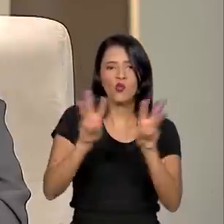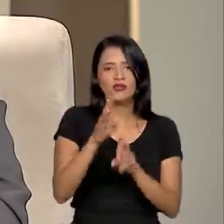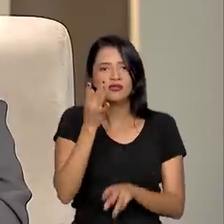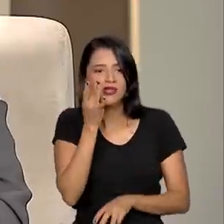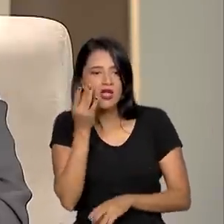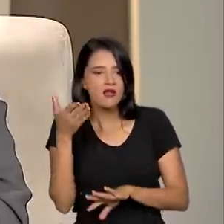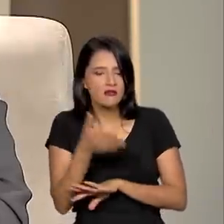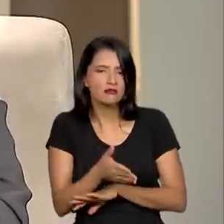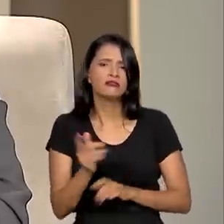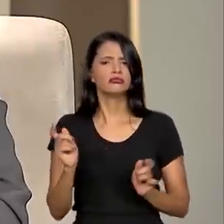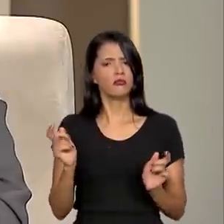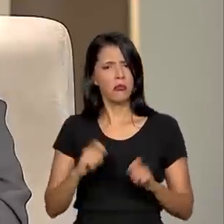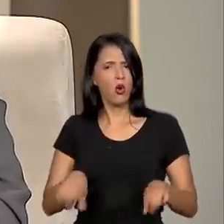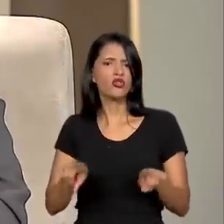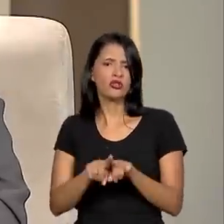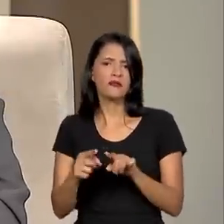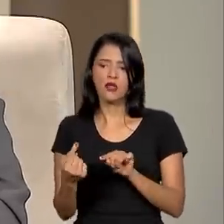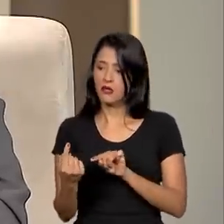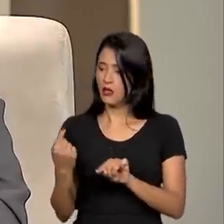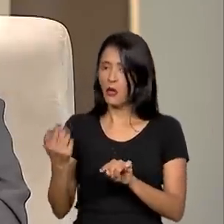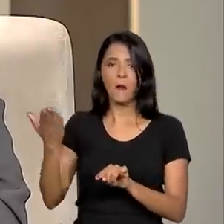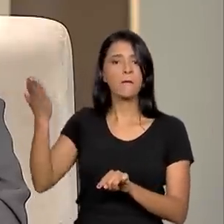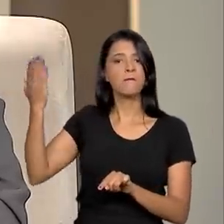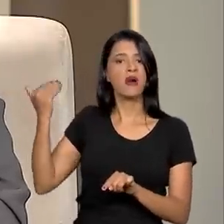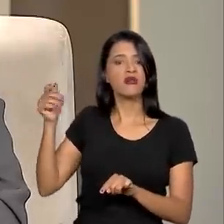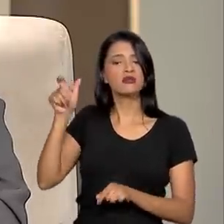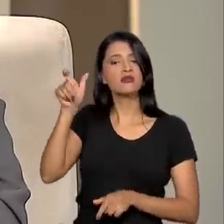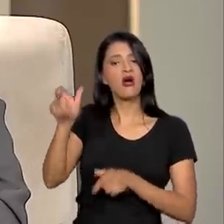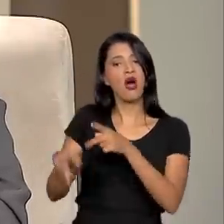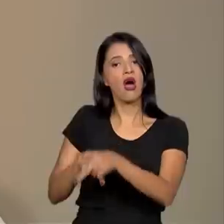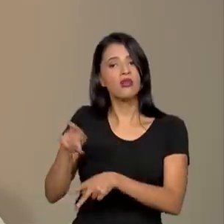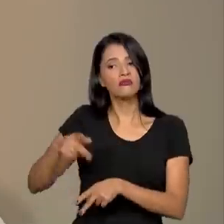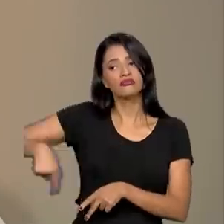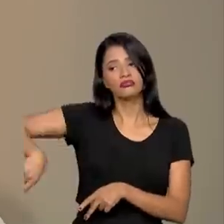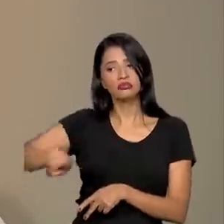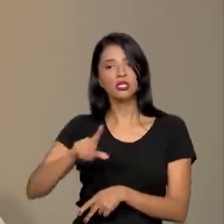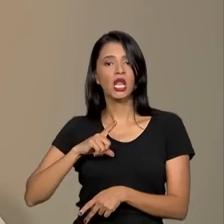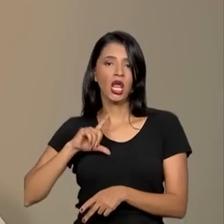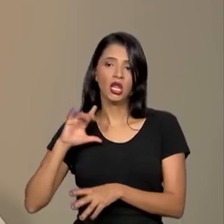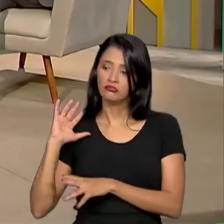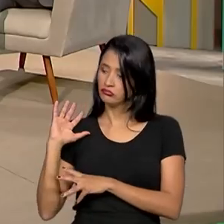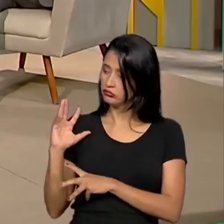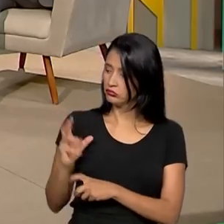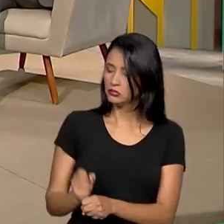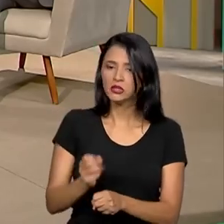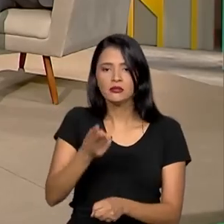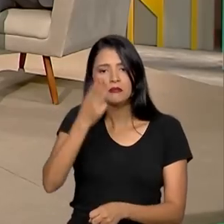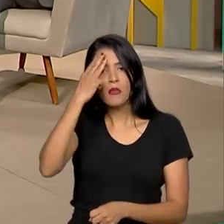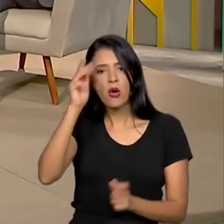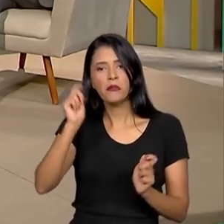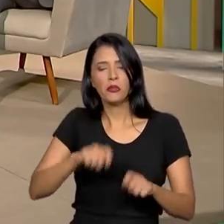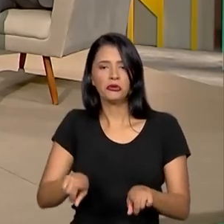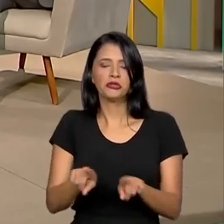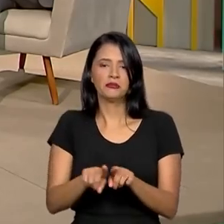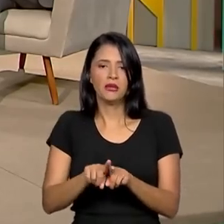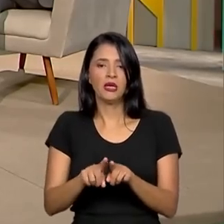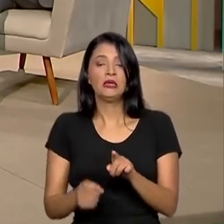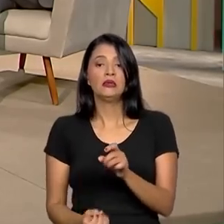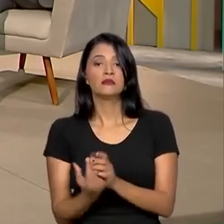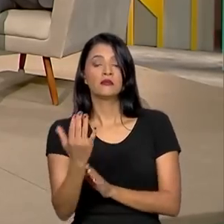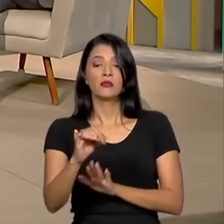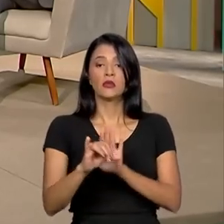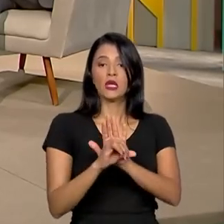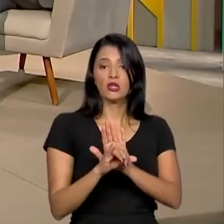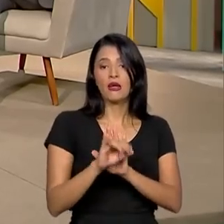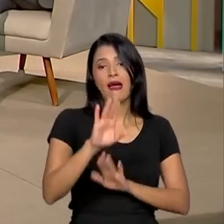podem fazer a conexão do passado dessa população, resgatar essa memória e criar uma identidade